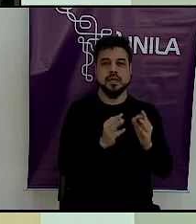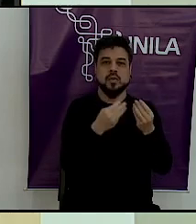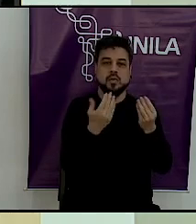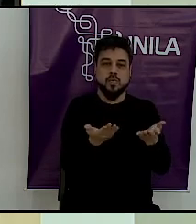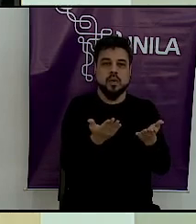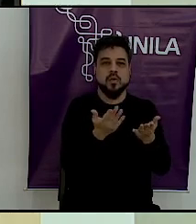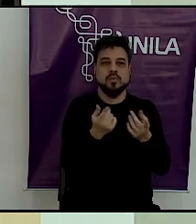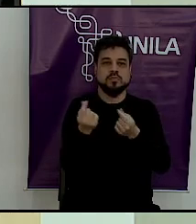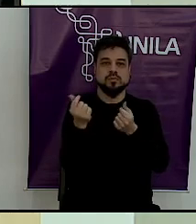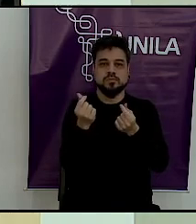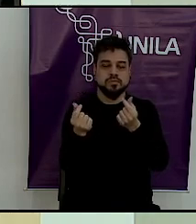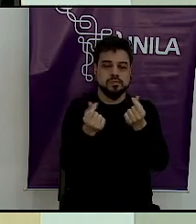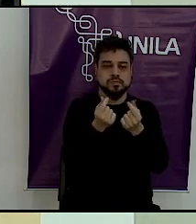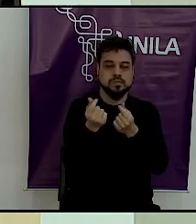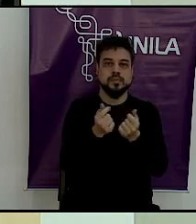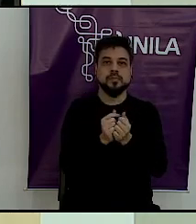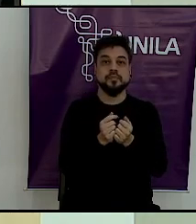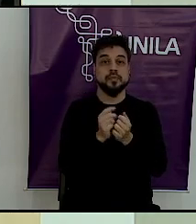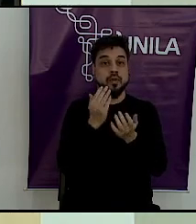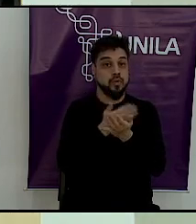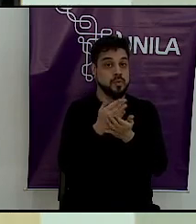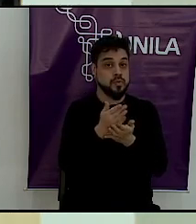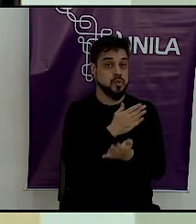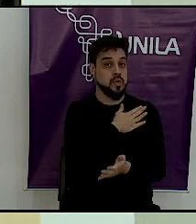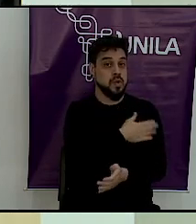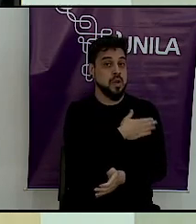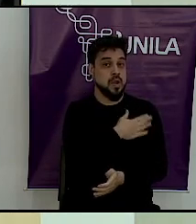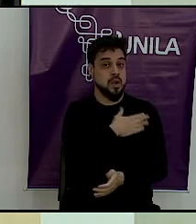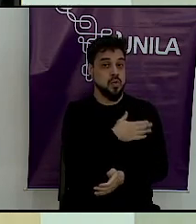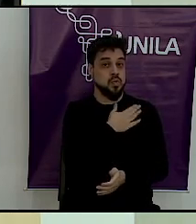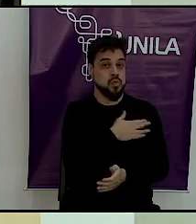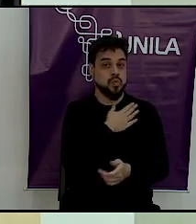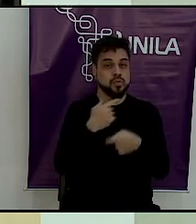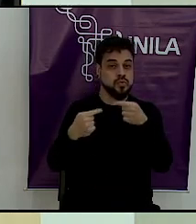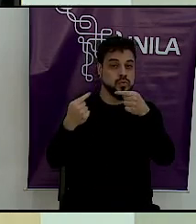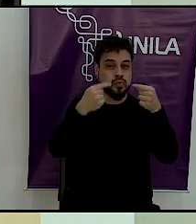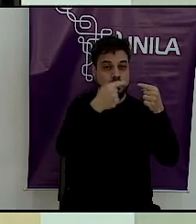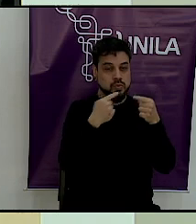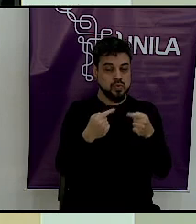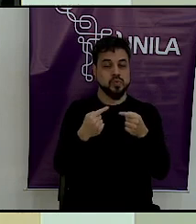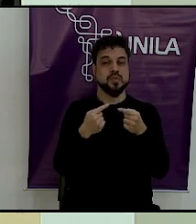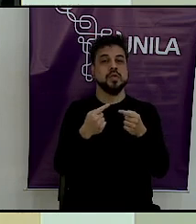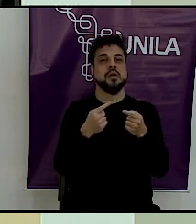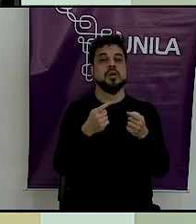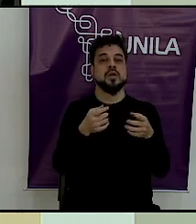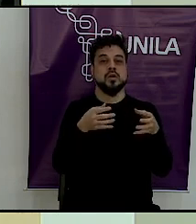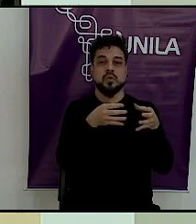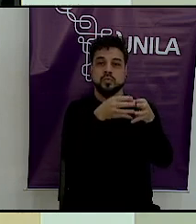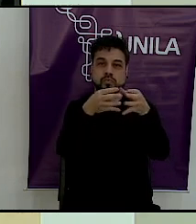agosto, né, a discutir o orçamento com as macro-unidades e com os institutos.